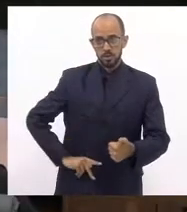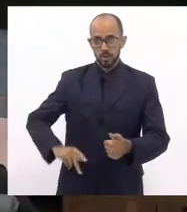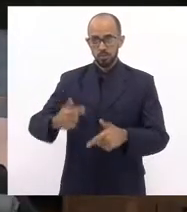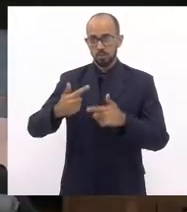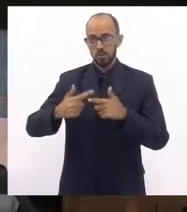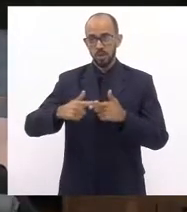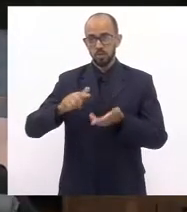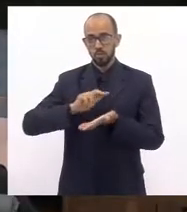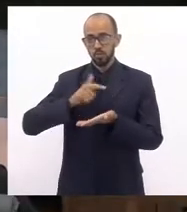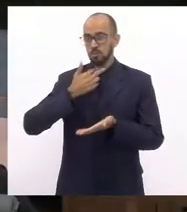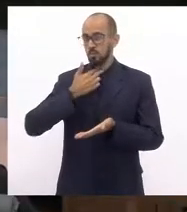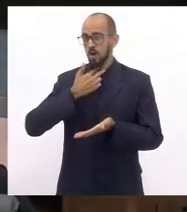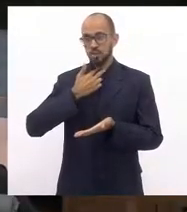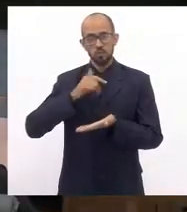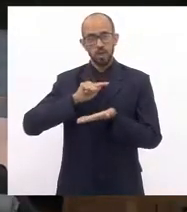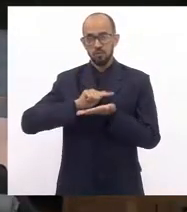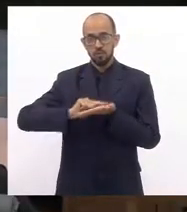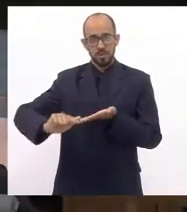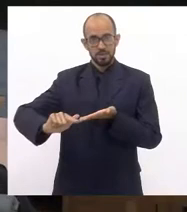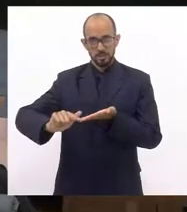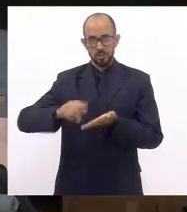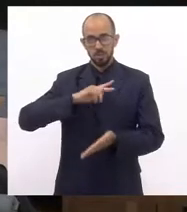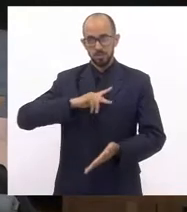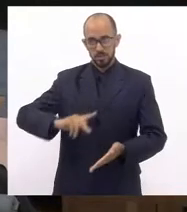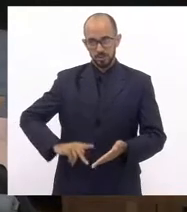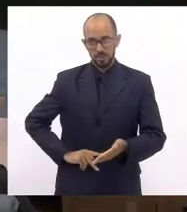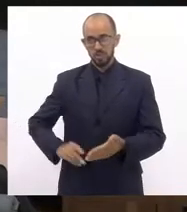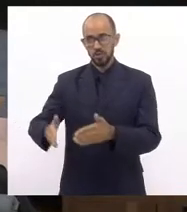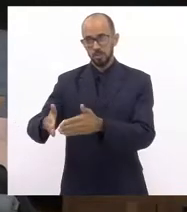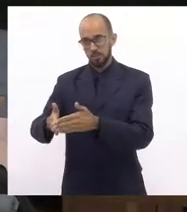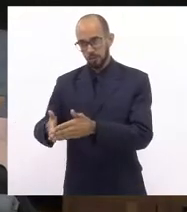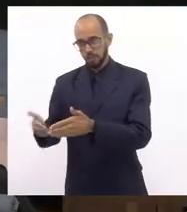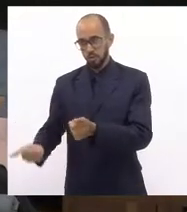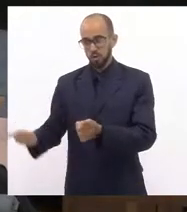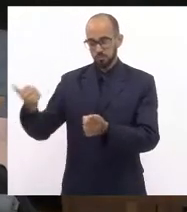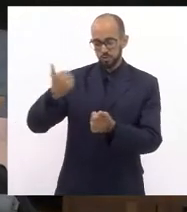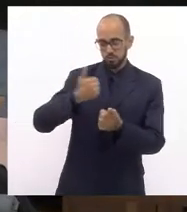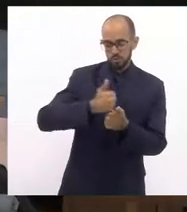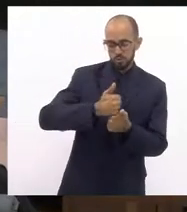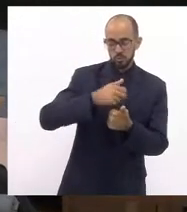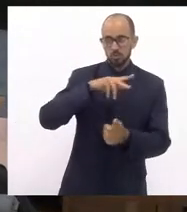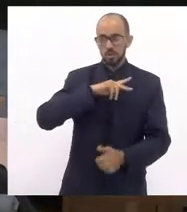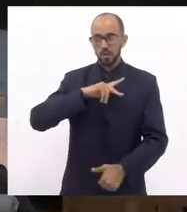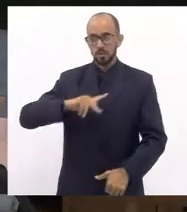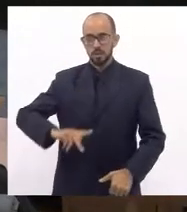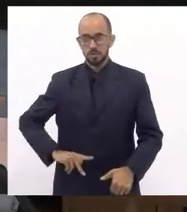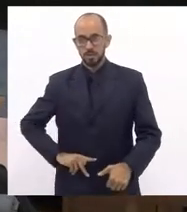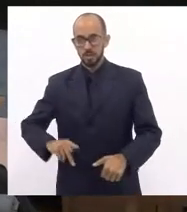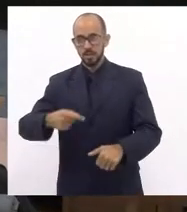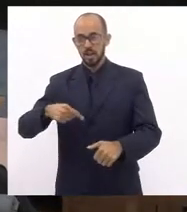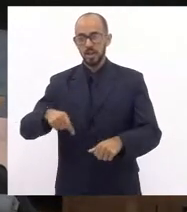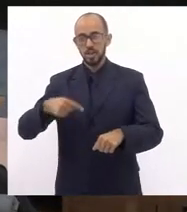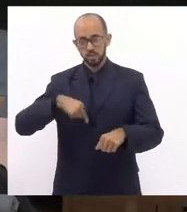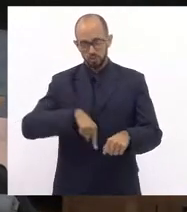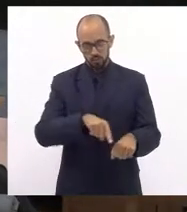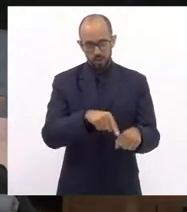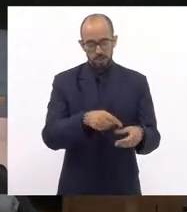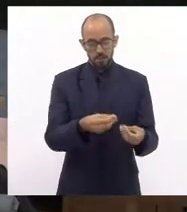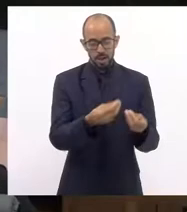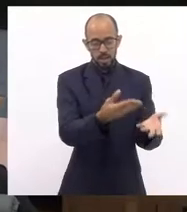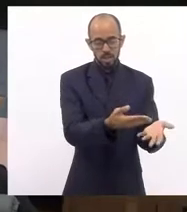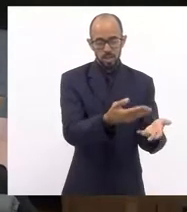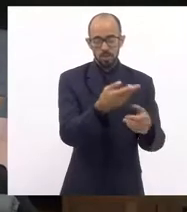da presidência vazia, ocupasse aqui a cadeira enquanto nós descemos para fazer as entregas dos